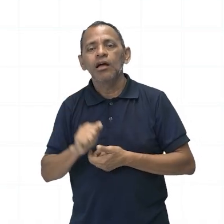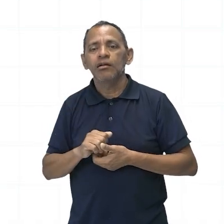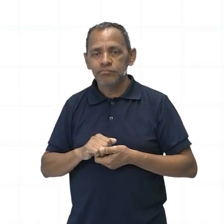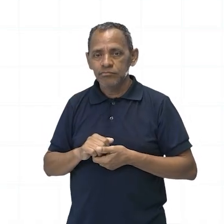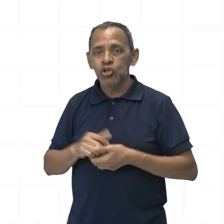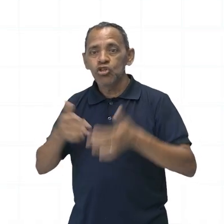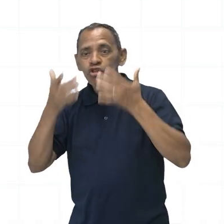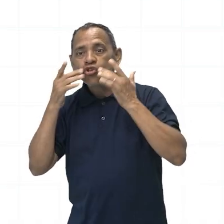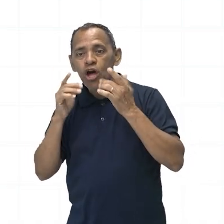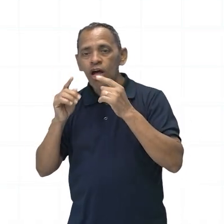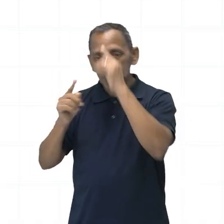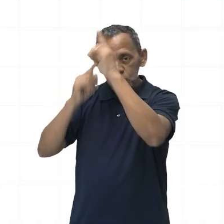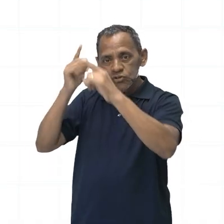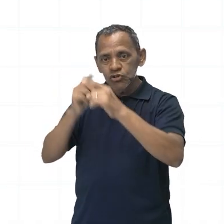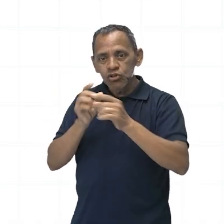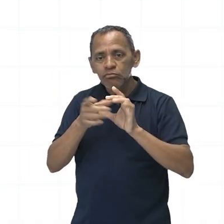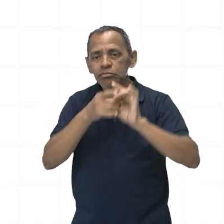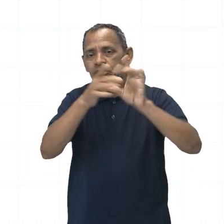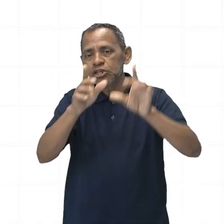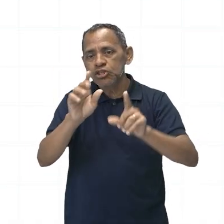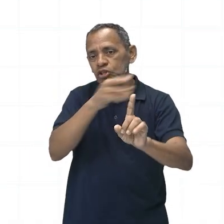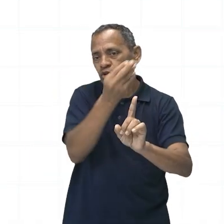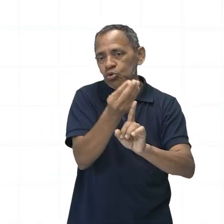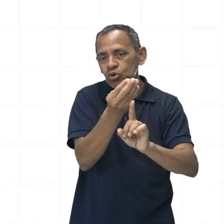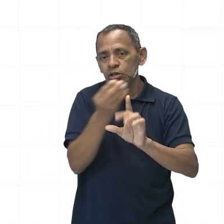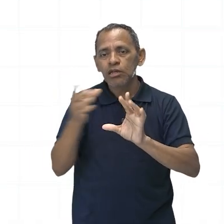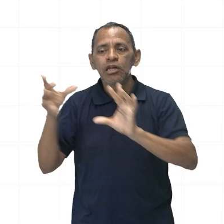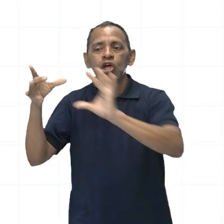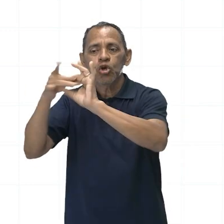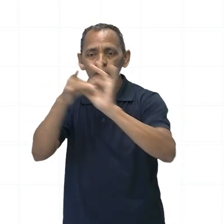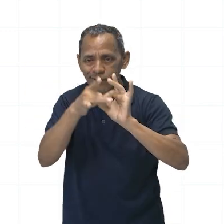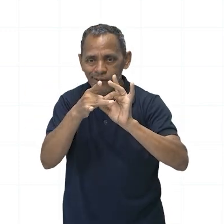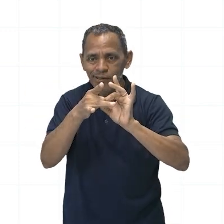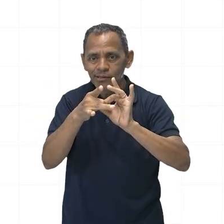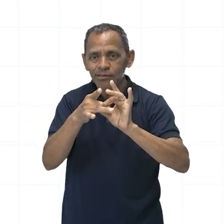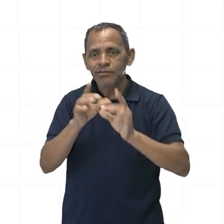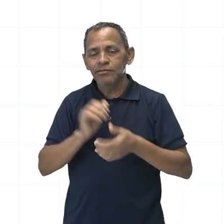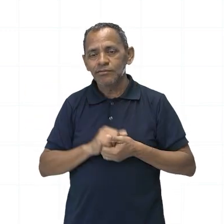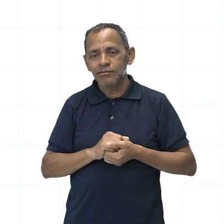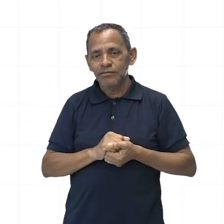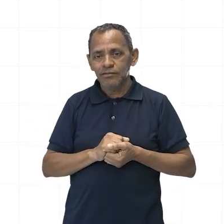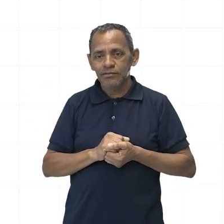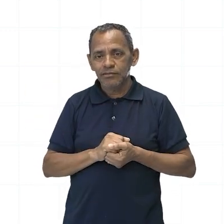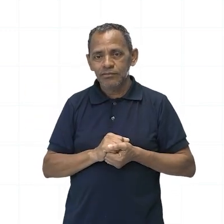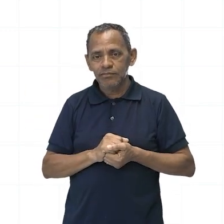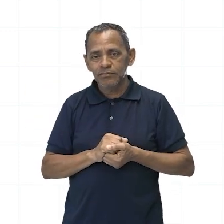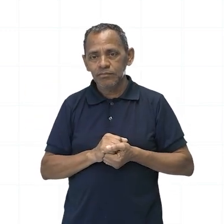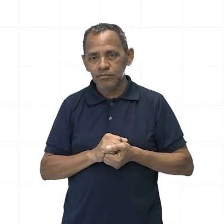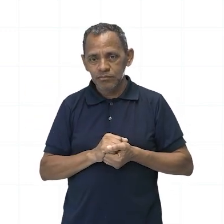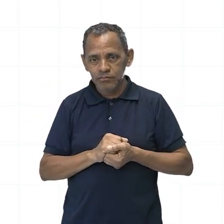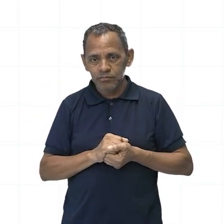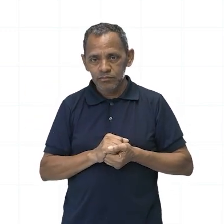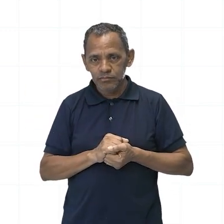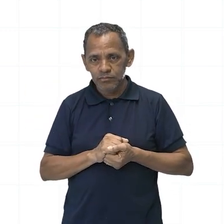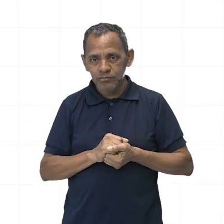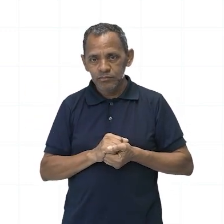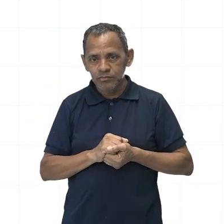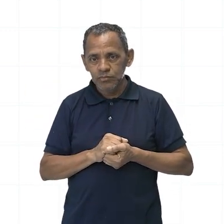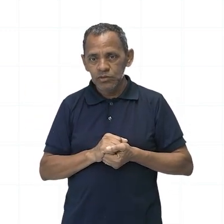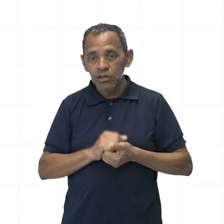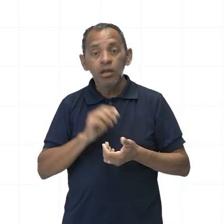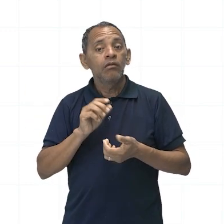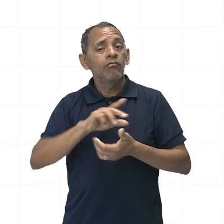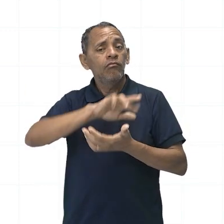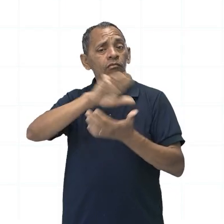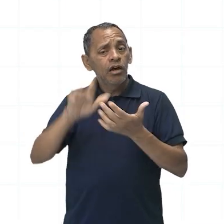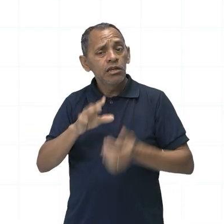mãe da improvisação, aborda que o teatro de improvisar permite que os atores se conectem com uma